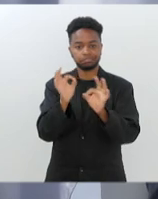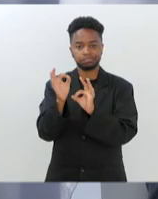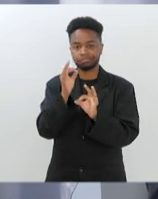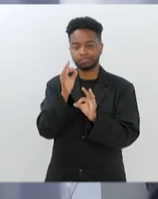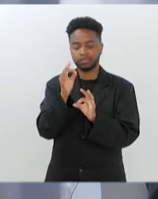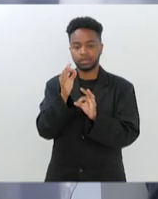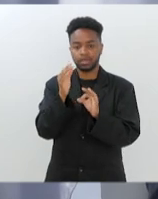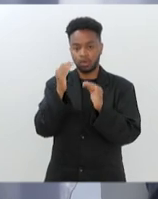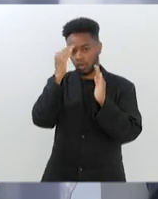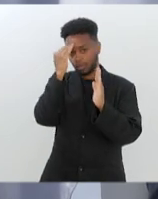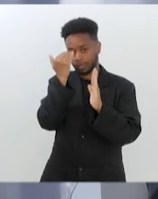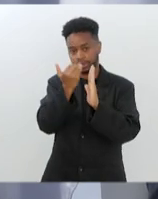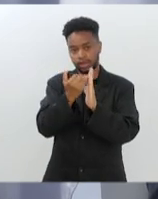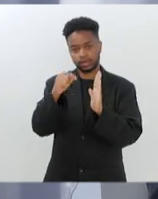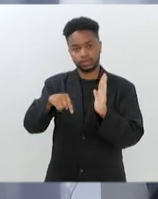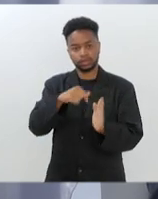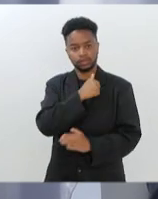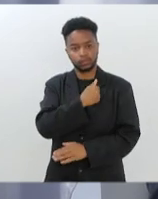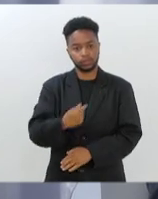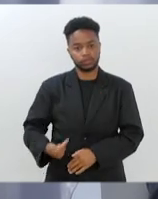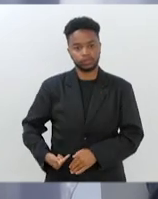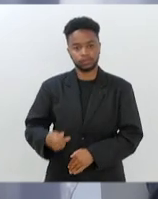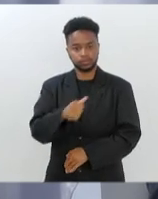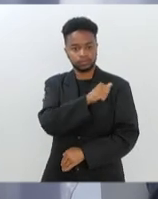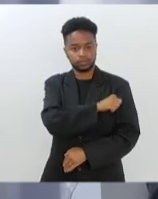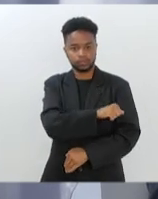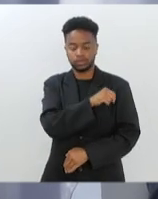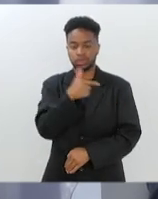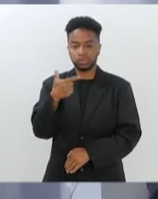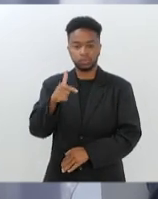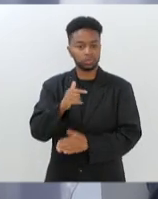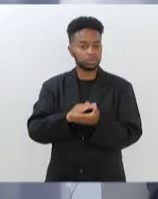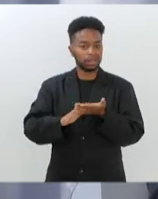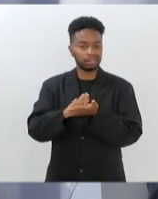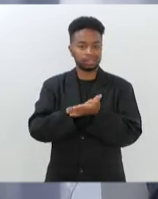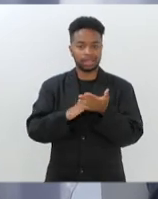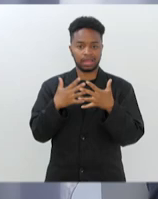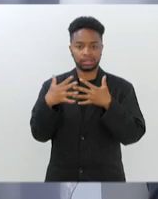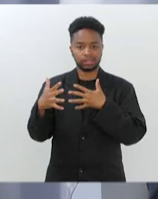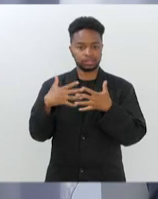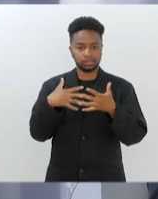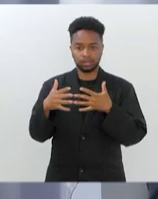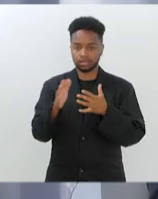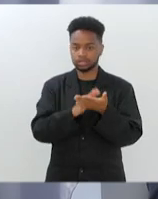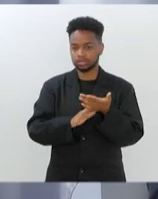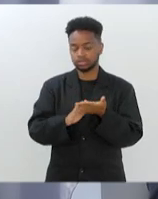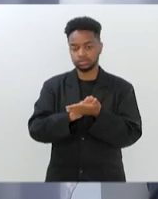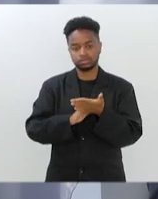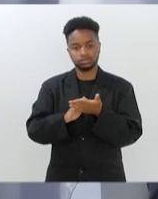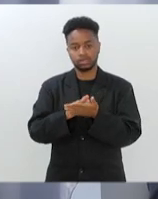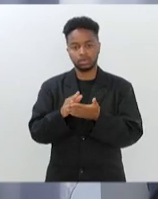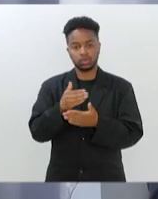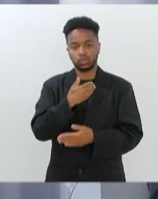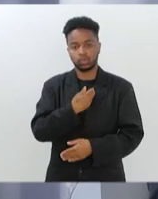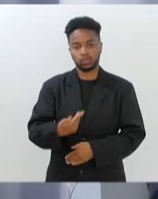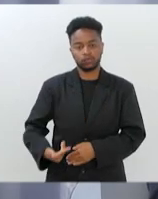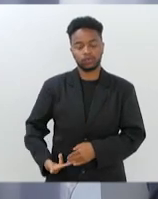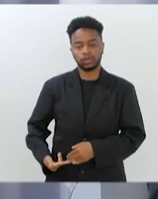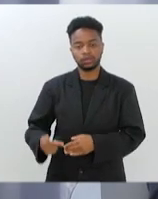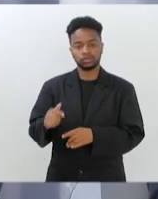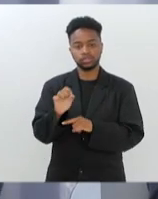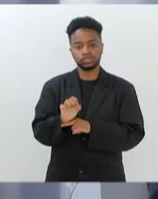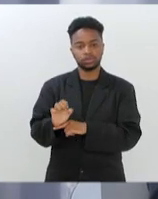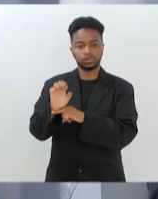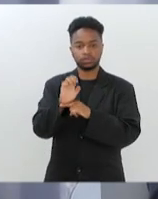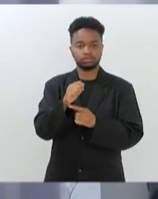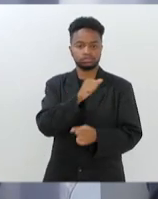Governo do Estado do Rio de Janeiro não há o mínimo de Transparência nas contas do Governo do Estado do Rio de Janeiro em